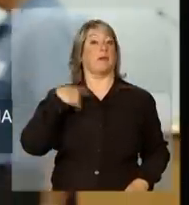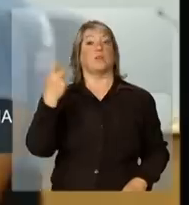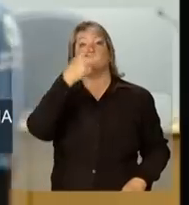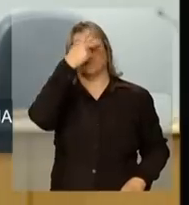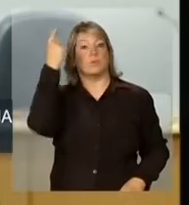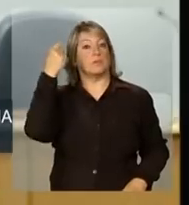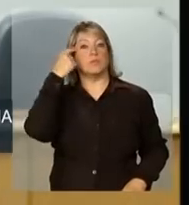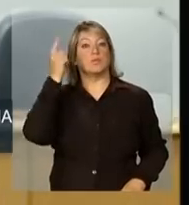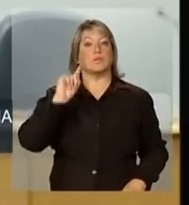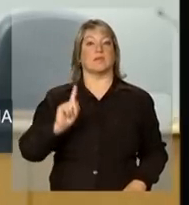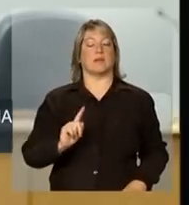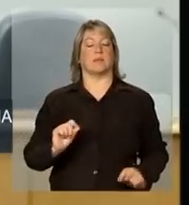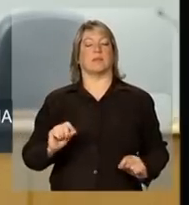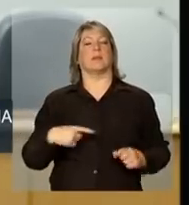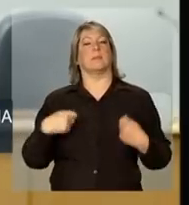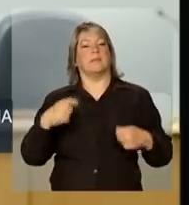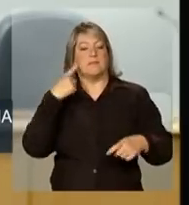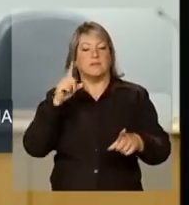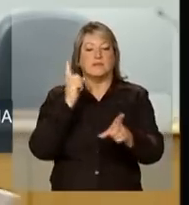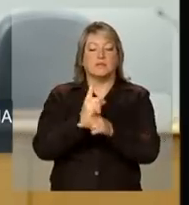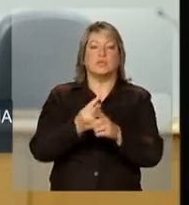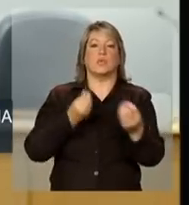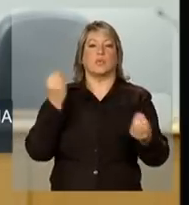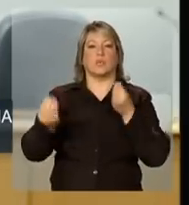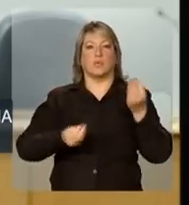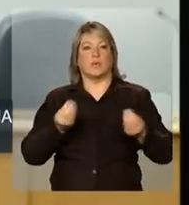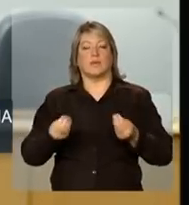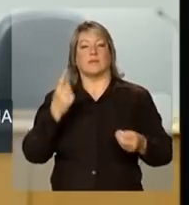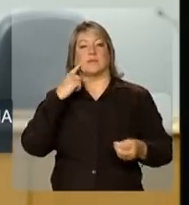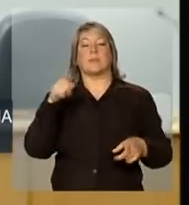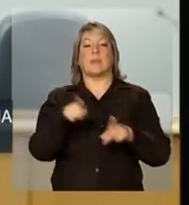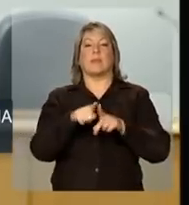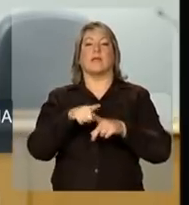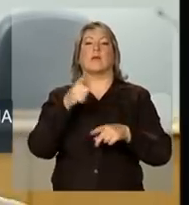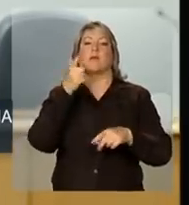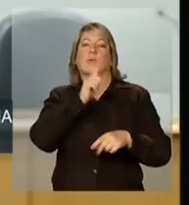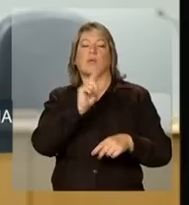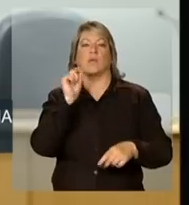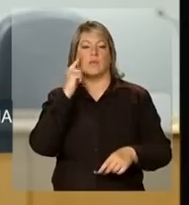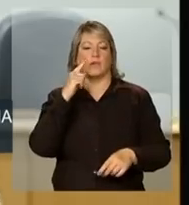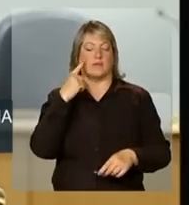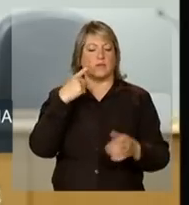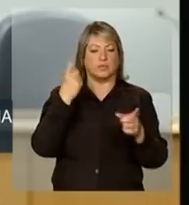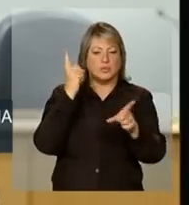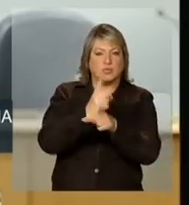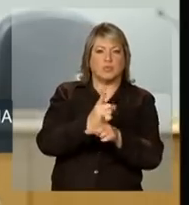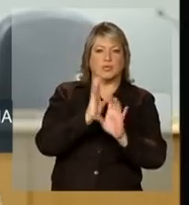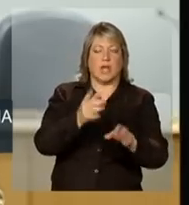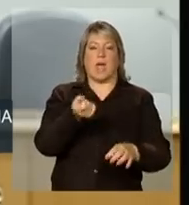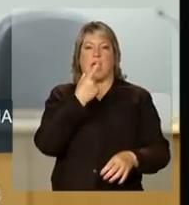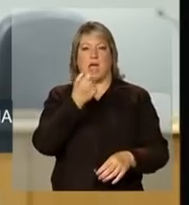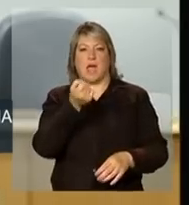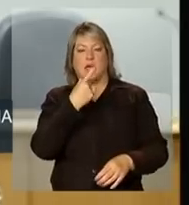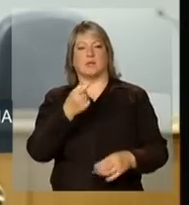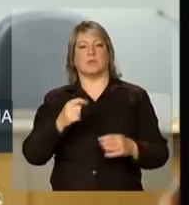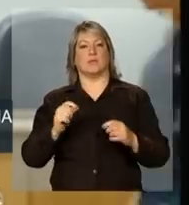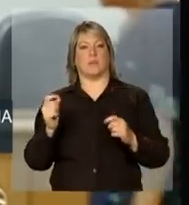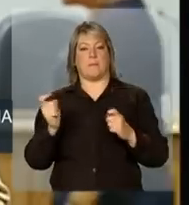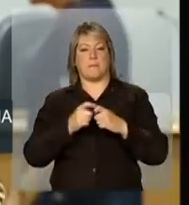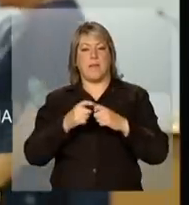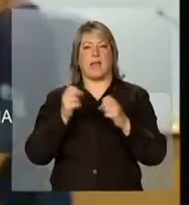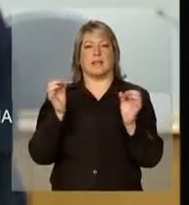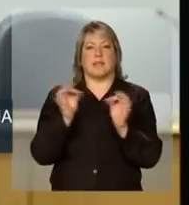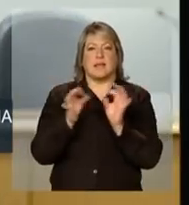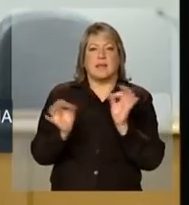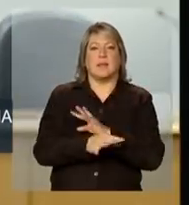diagnóstico precoce seguido de acesso a medicamentos e do acompanhamento médico adequado são